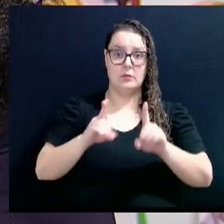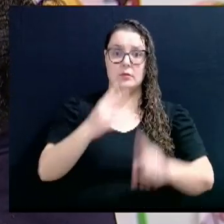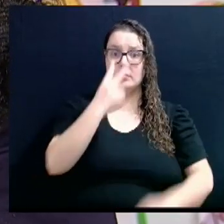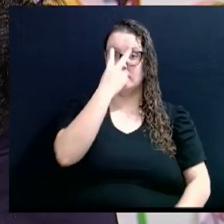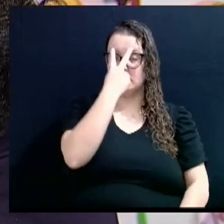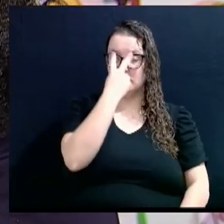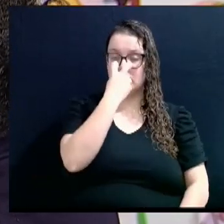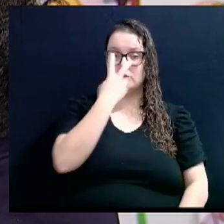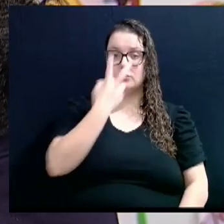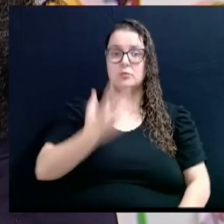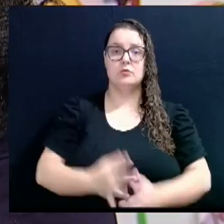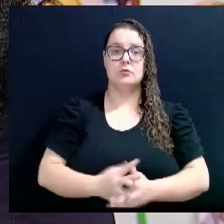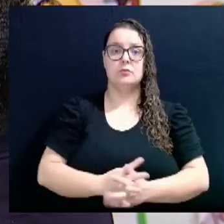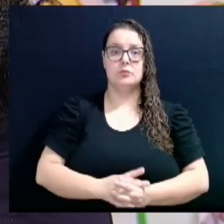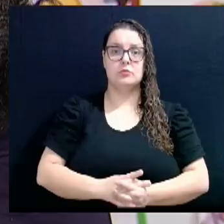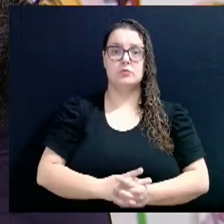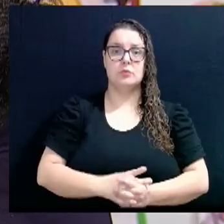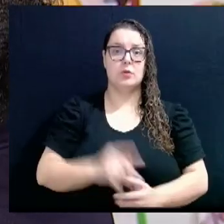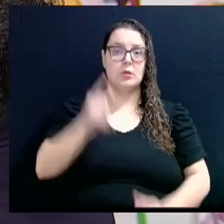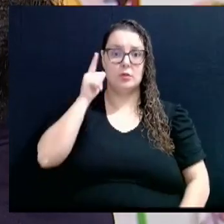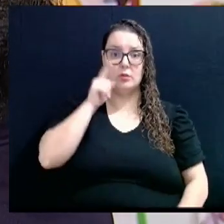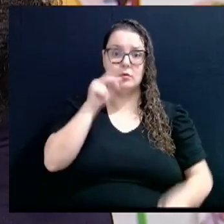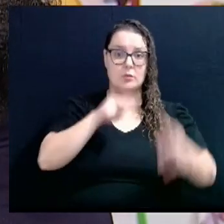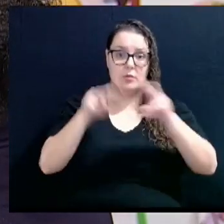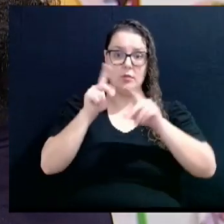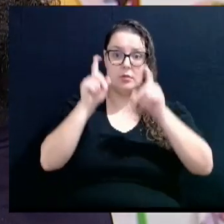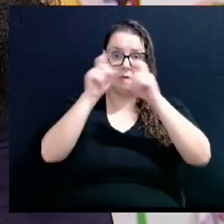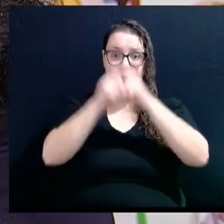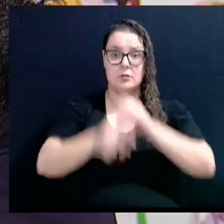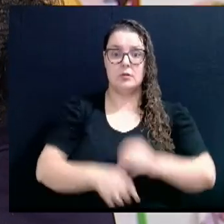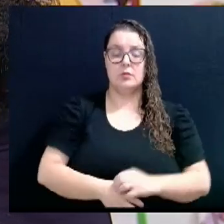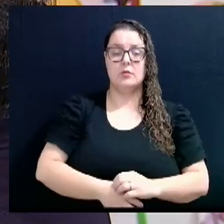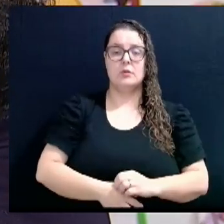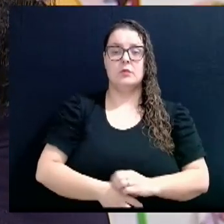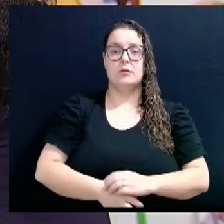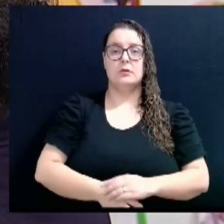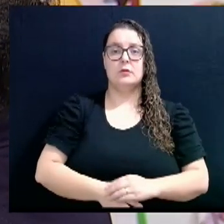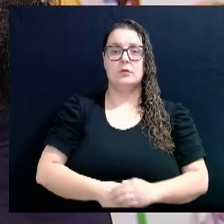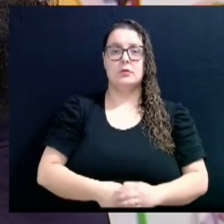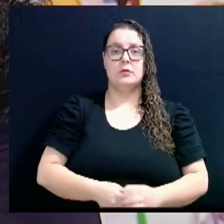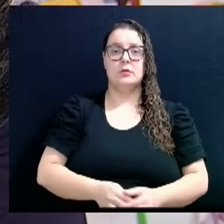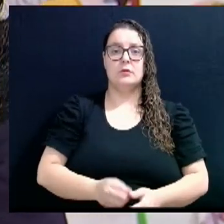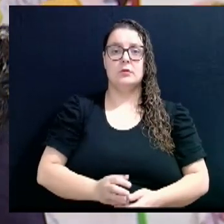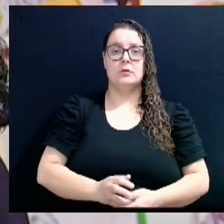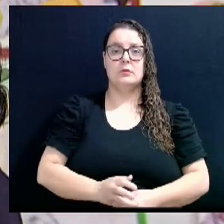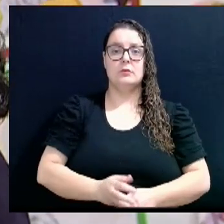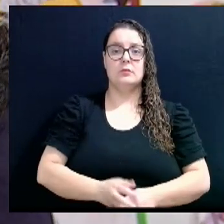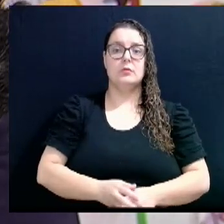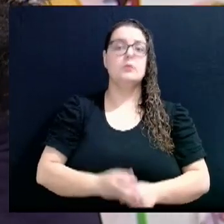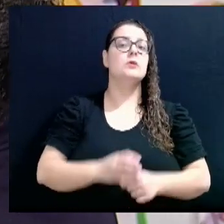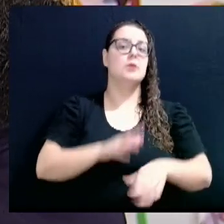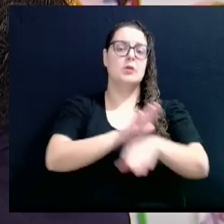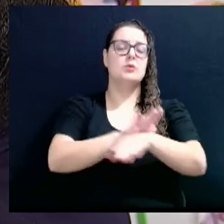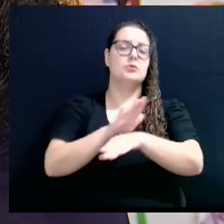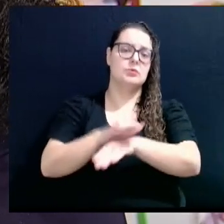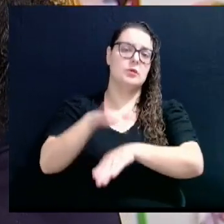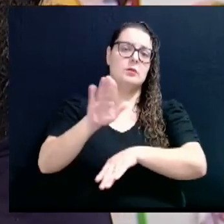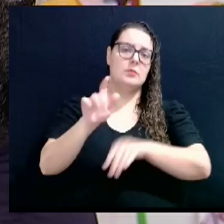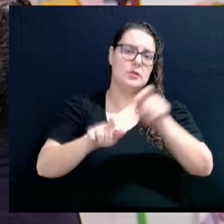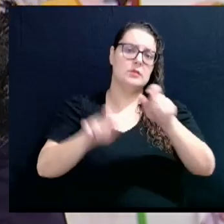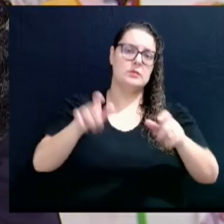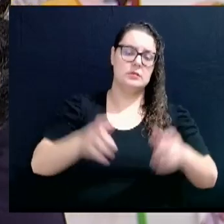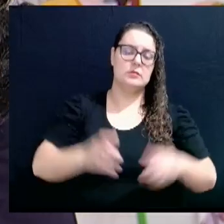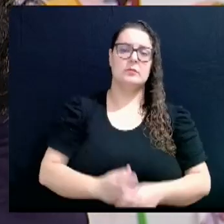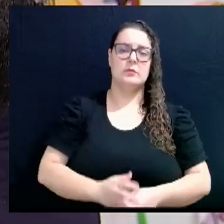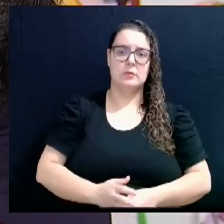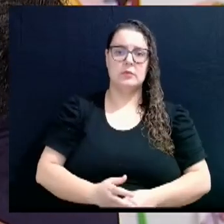que não conseguem enxergar, que têm dificuldade. E ajudar mais as pessoas que são